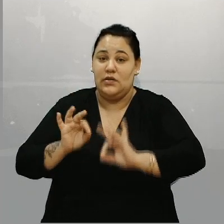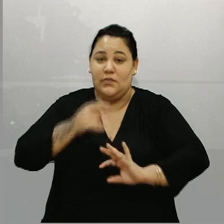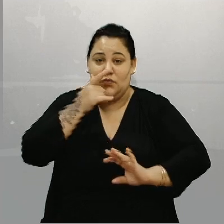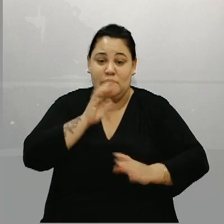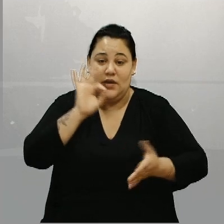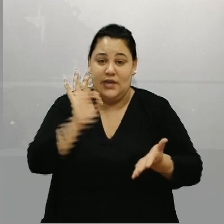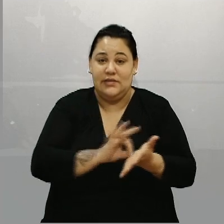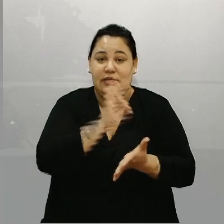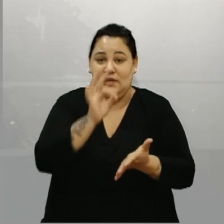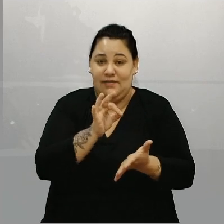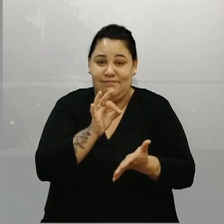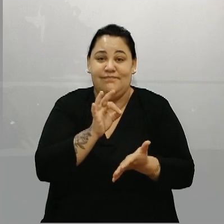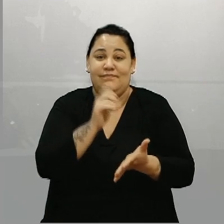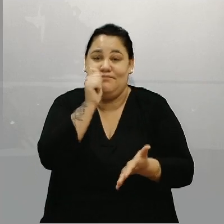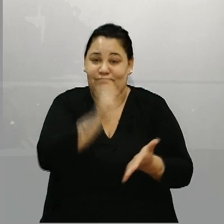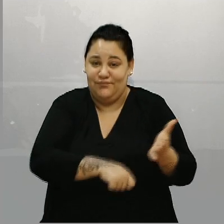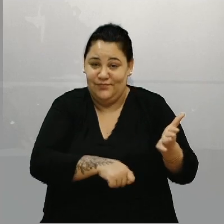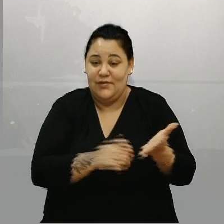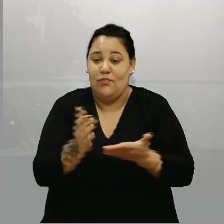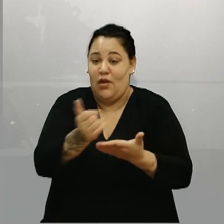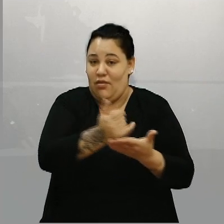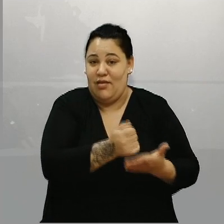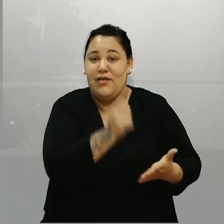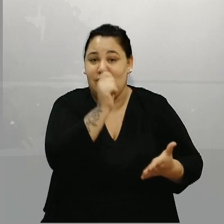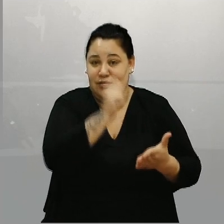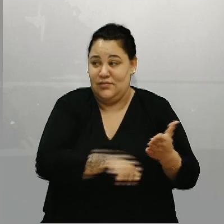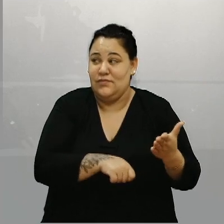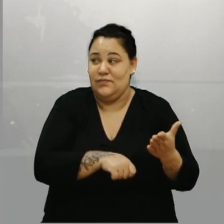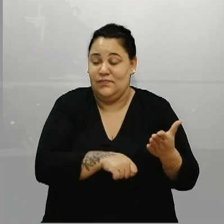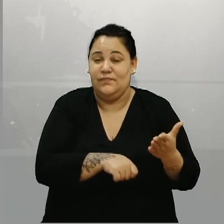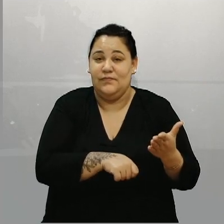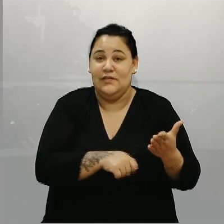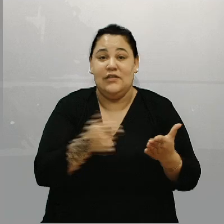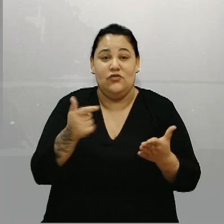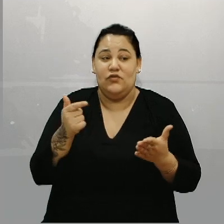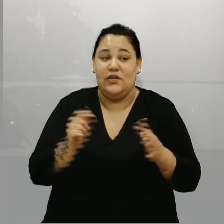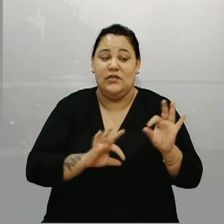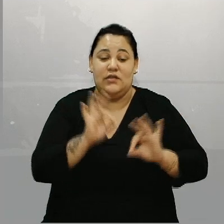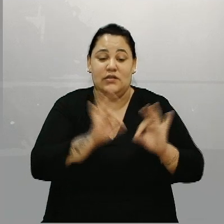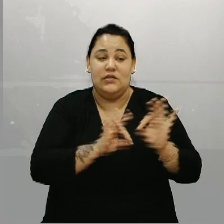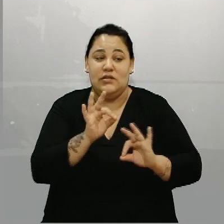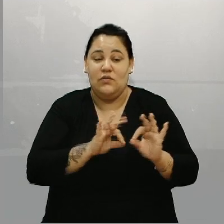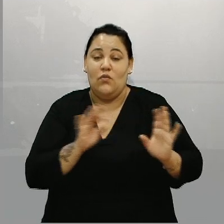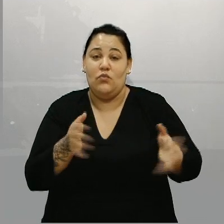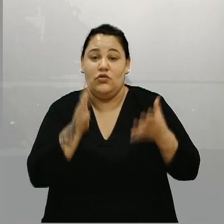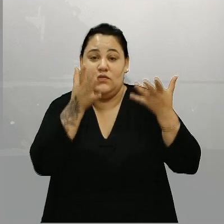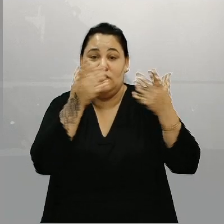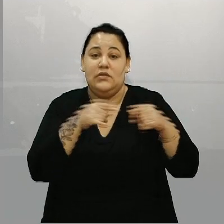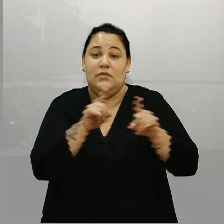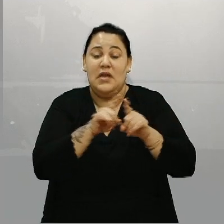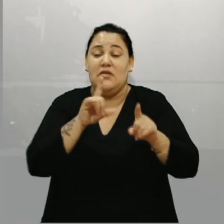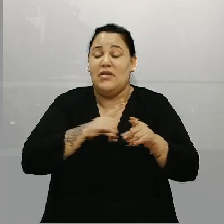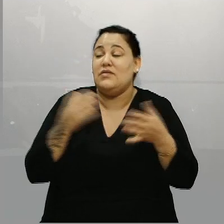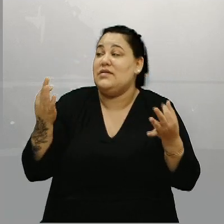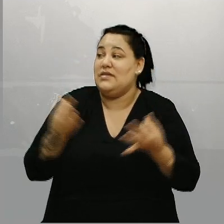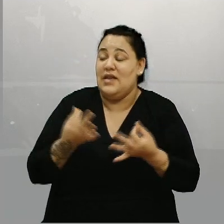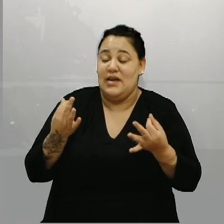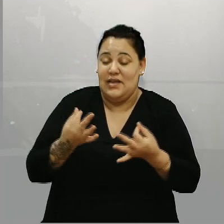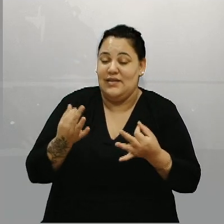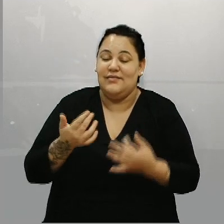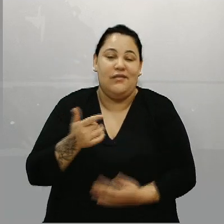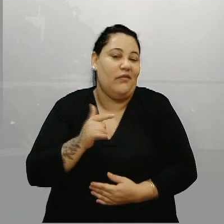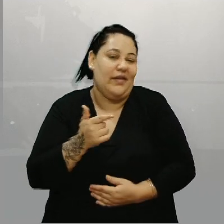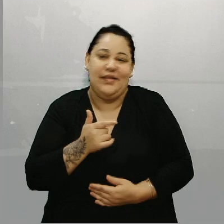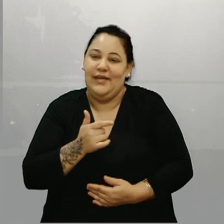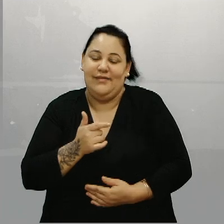assinar e para coletar assinaturas, sem essa organização, sem essa mobilização, com certeza não haveria